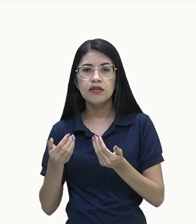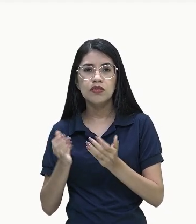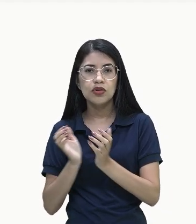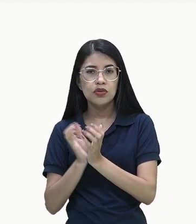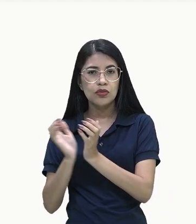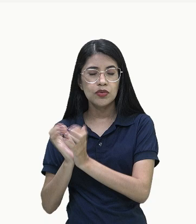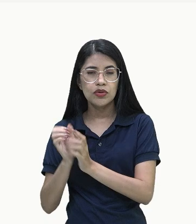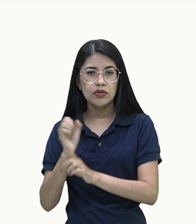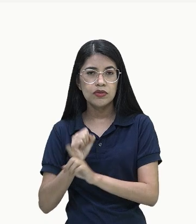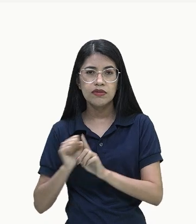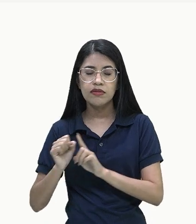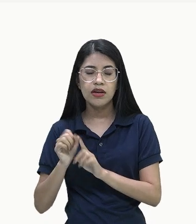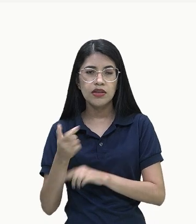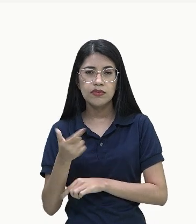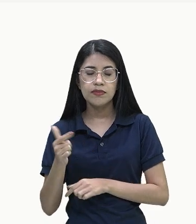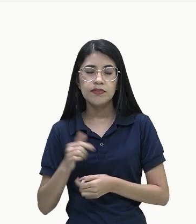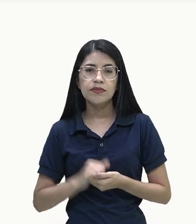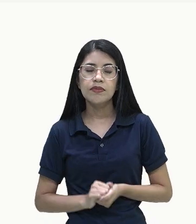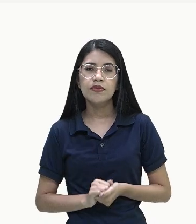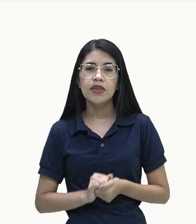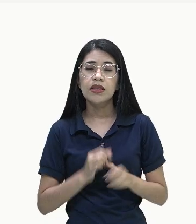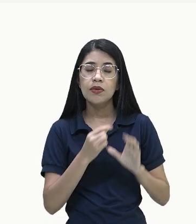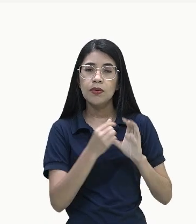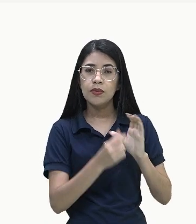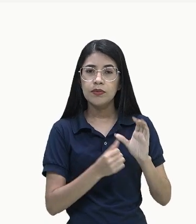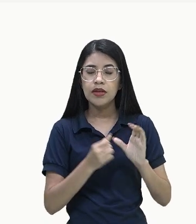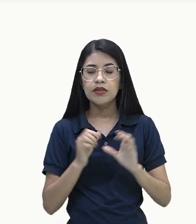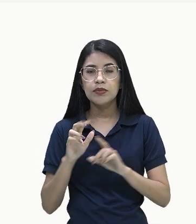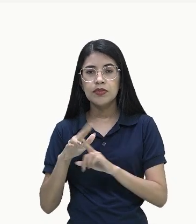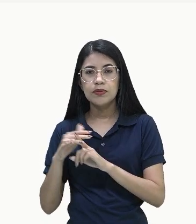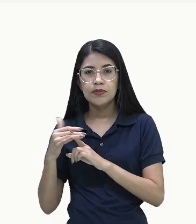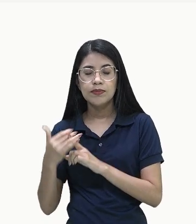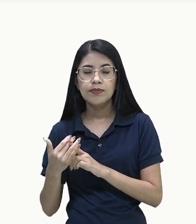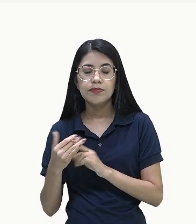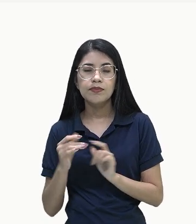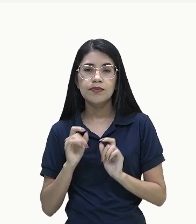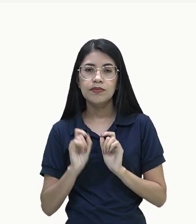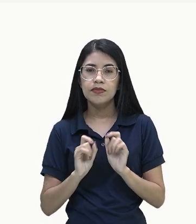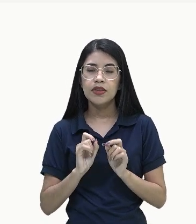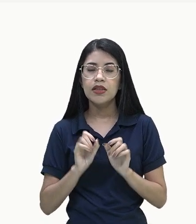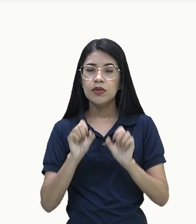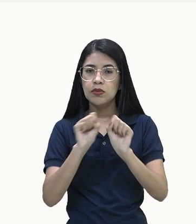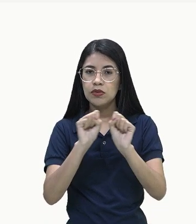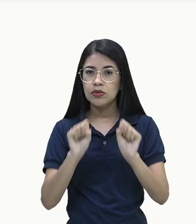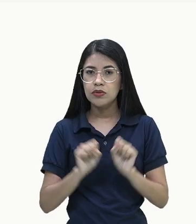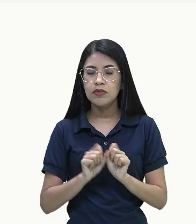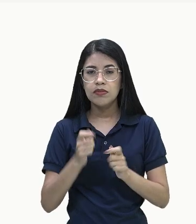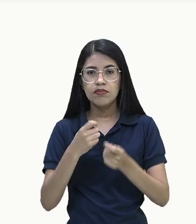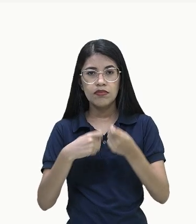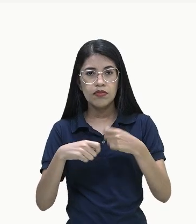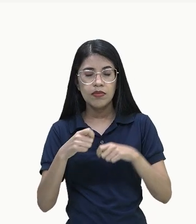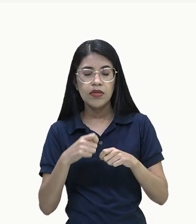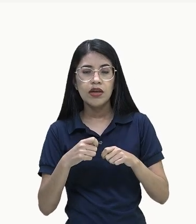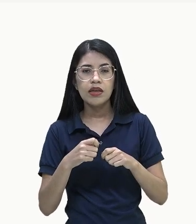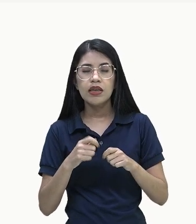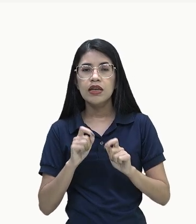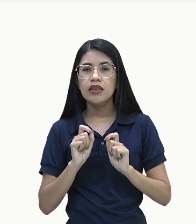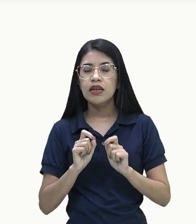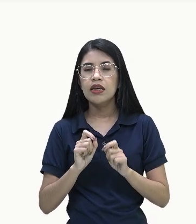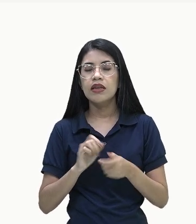sociais, certo? Capitalismo e socialismo são sistemas econômicos com